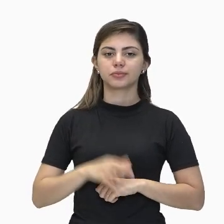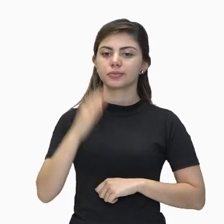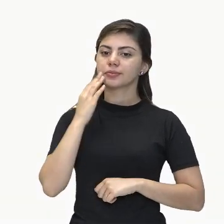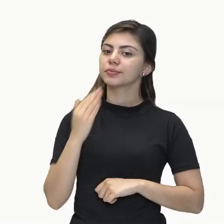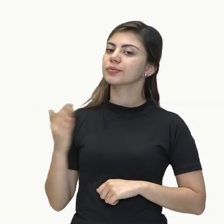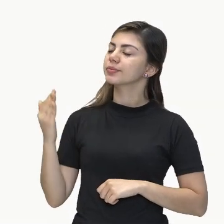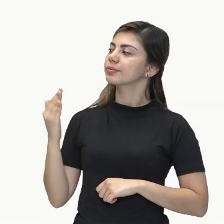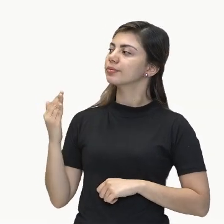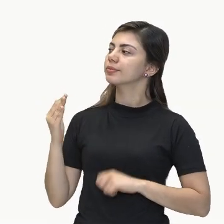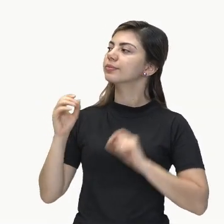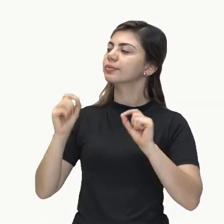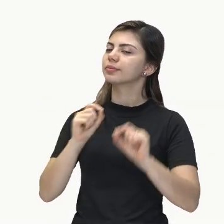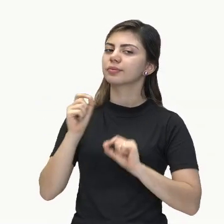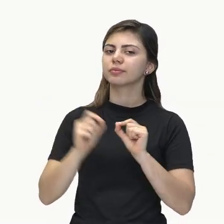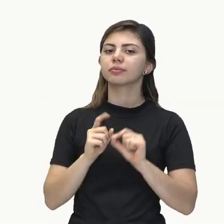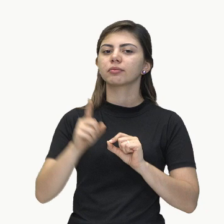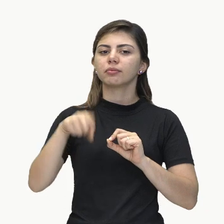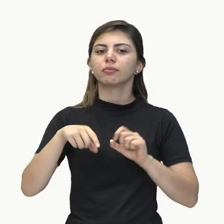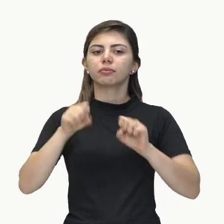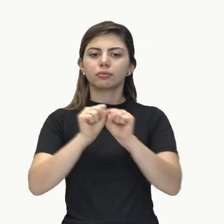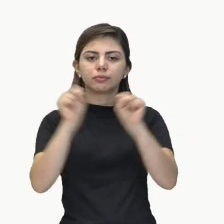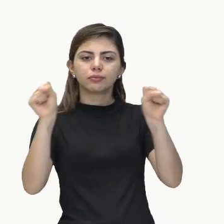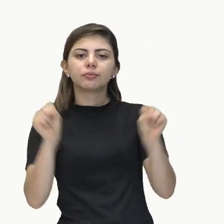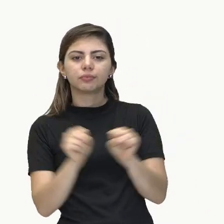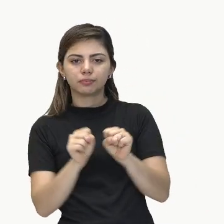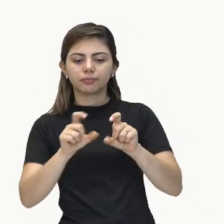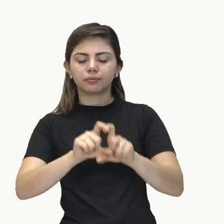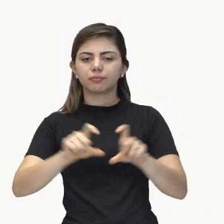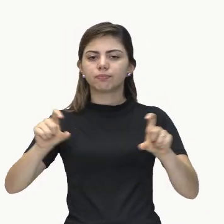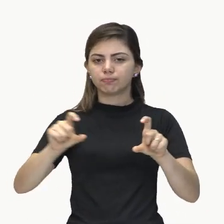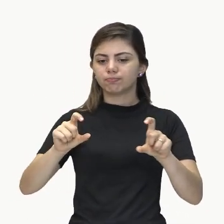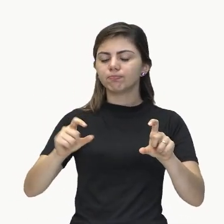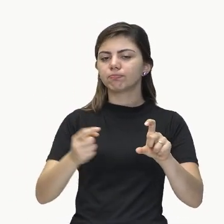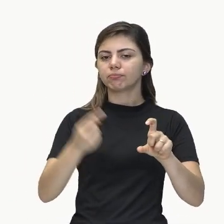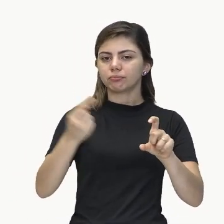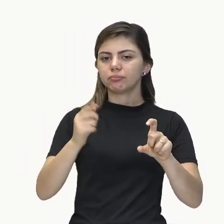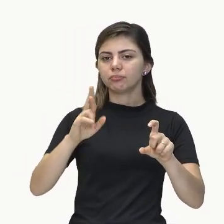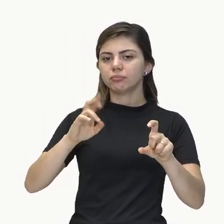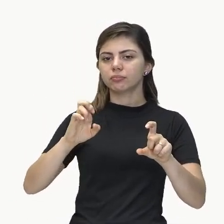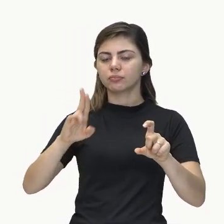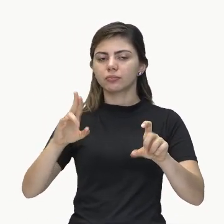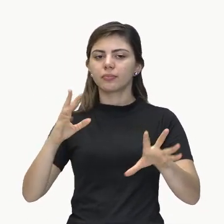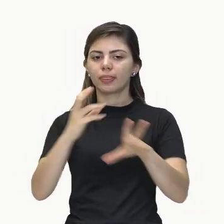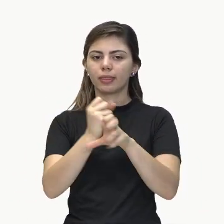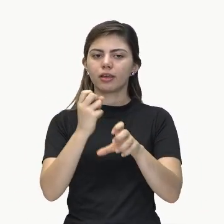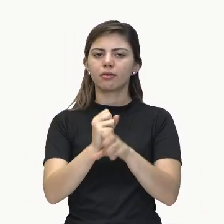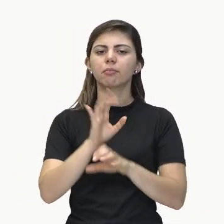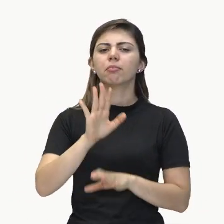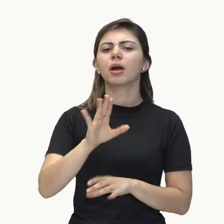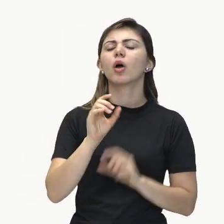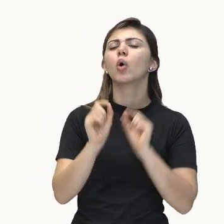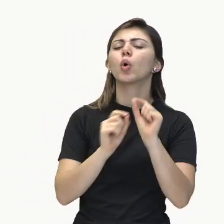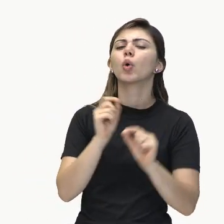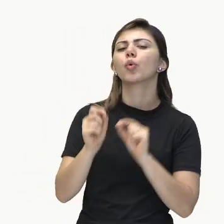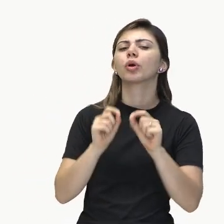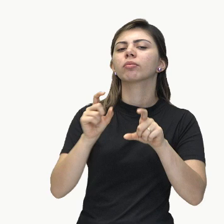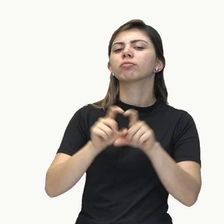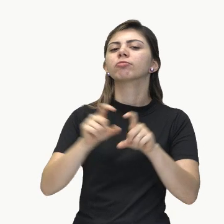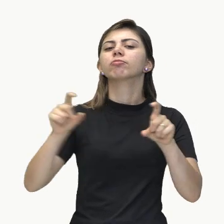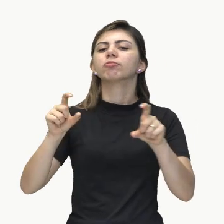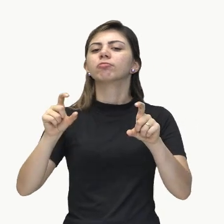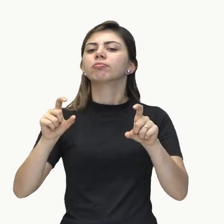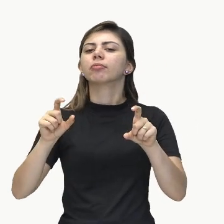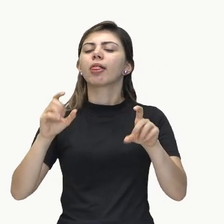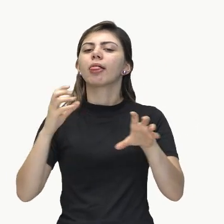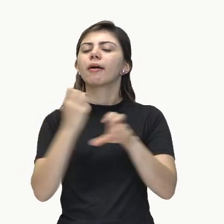Sistemas de equações do primeiro grau. Então o que é um sistema? Um sistema é quando nós